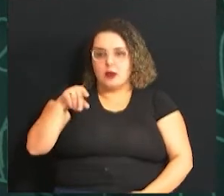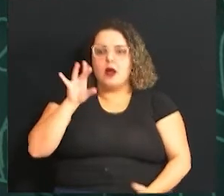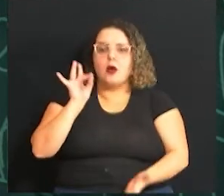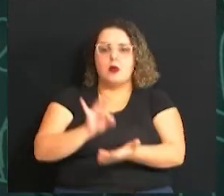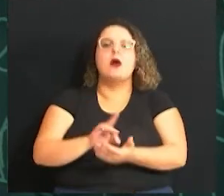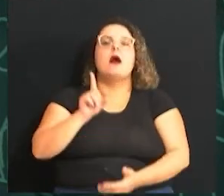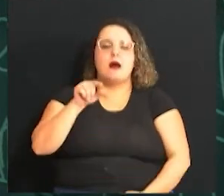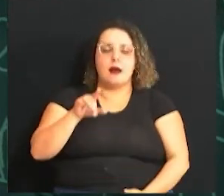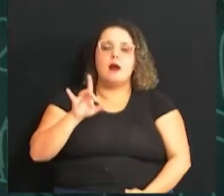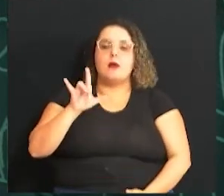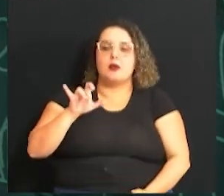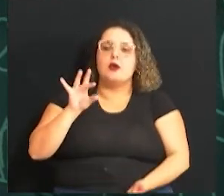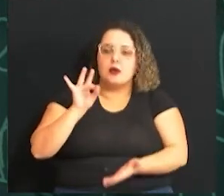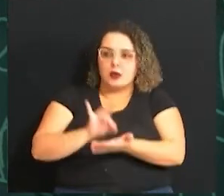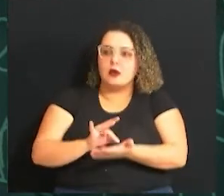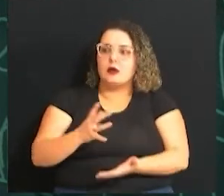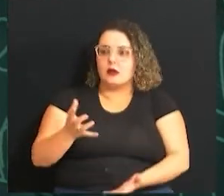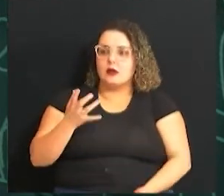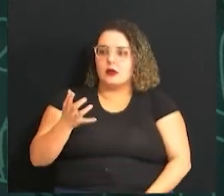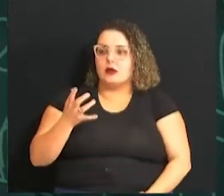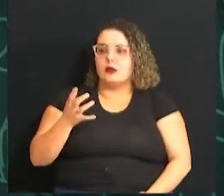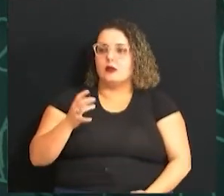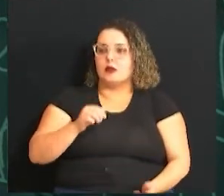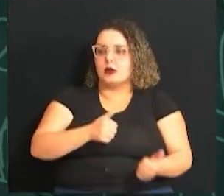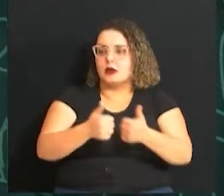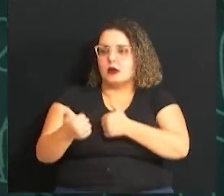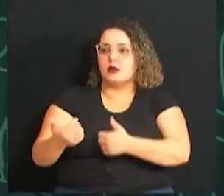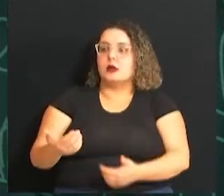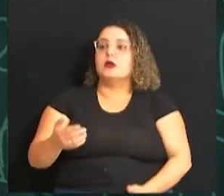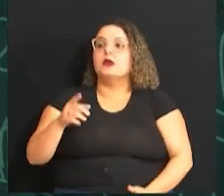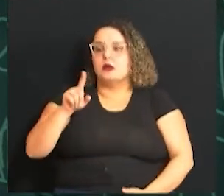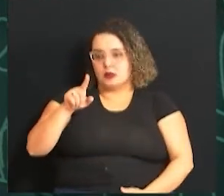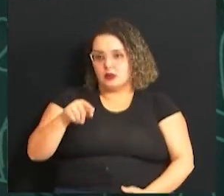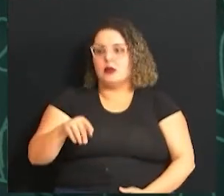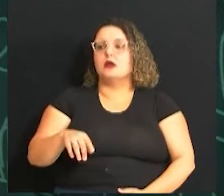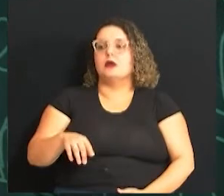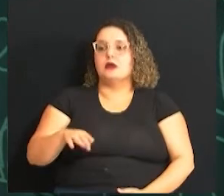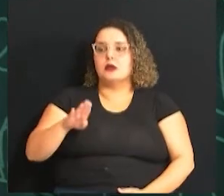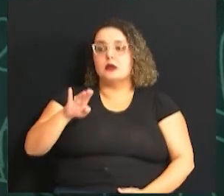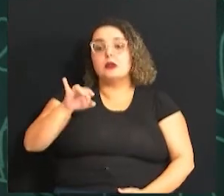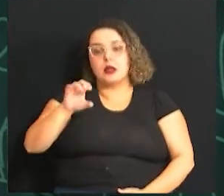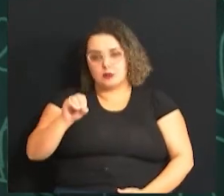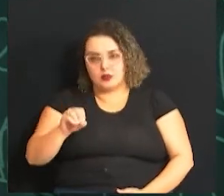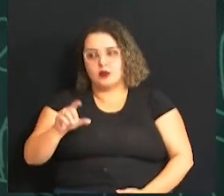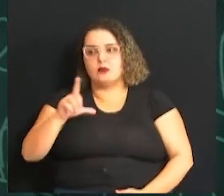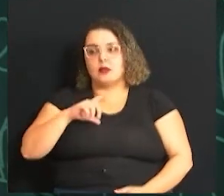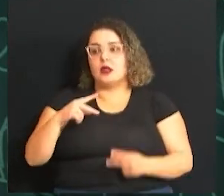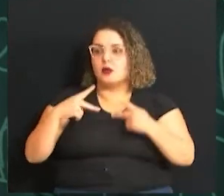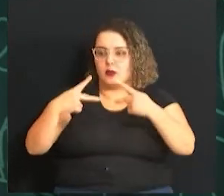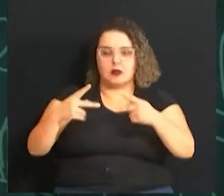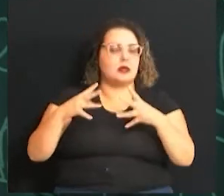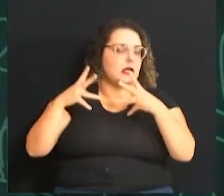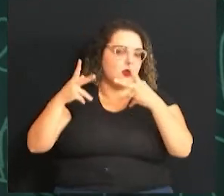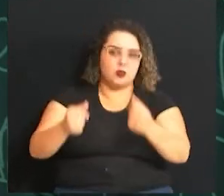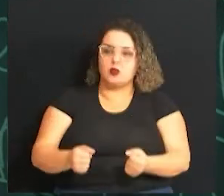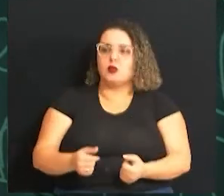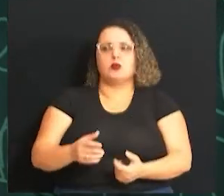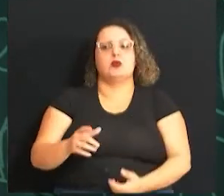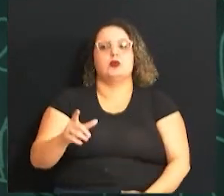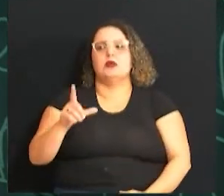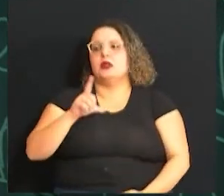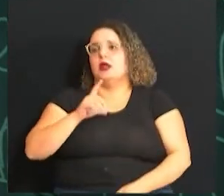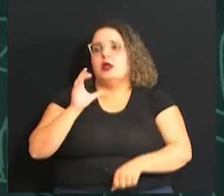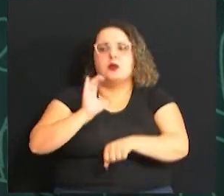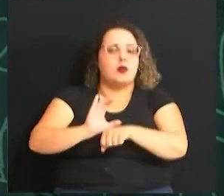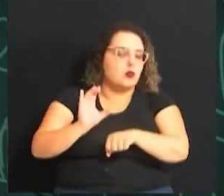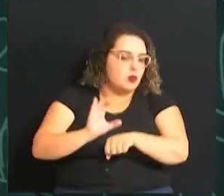oficial, né? Esse é meu Instagram. Então, quem quiser pode te seguir. Na minha bio, isso. Na minha bio tem link e lá tem